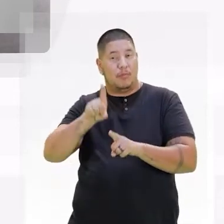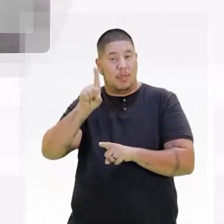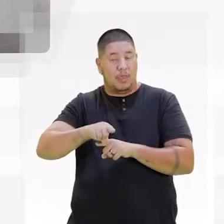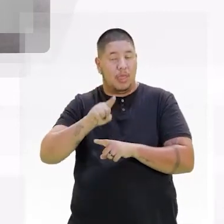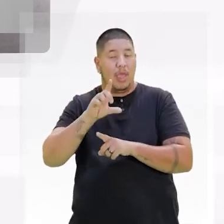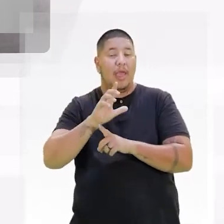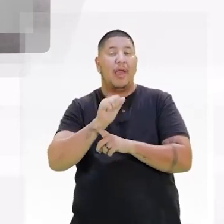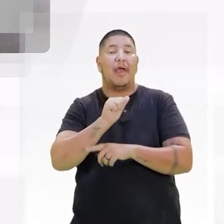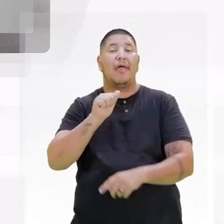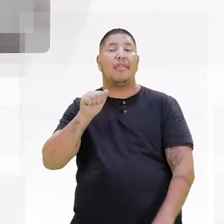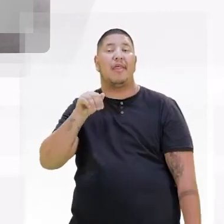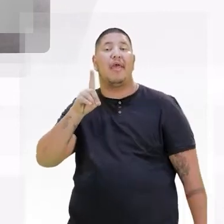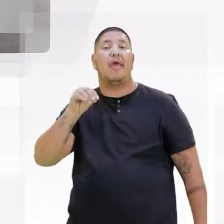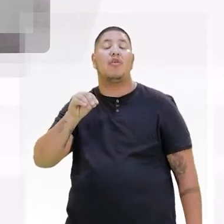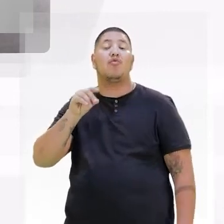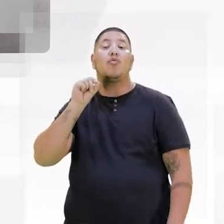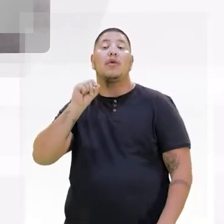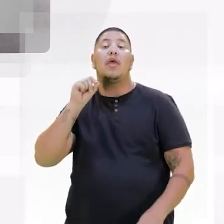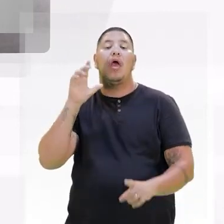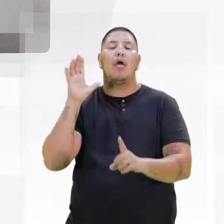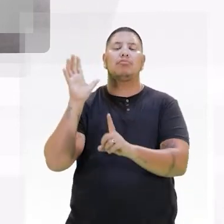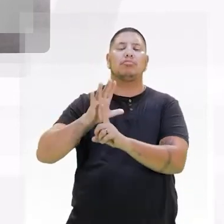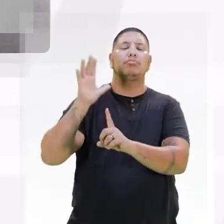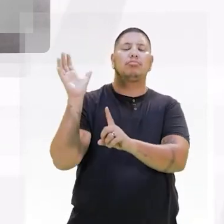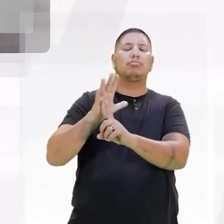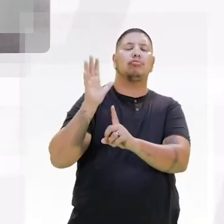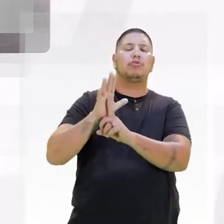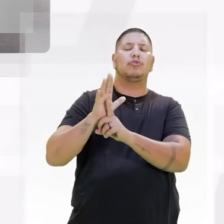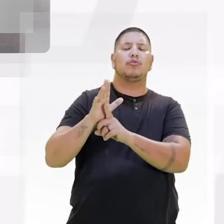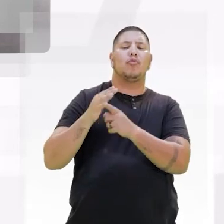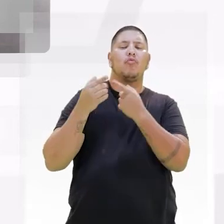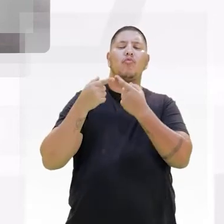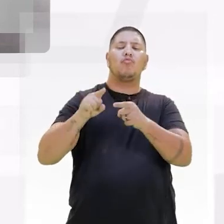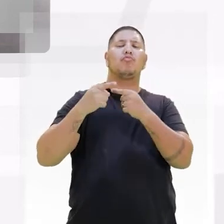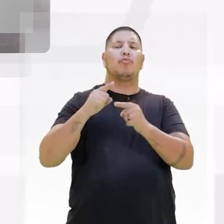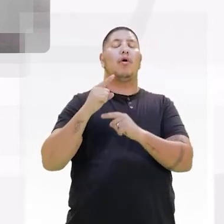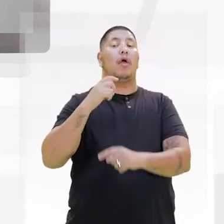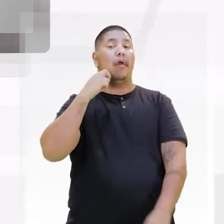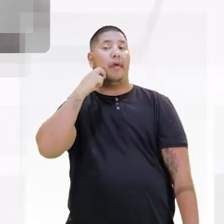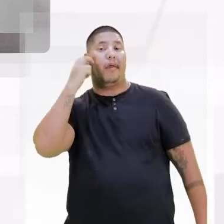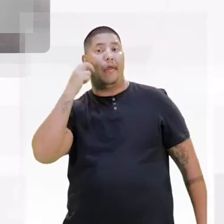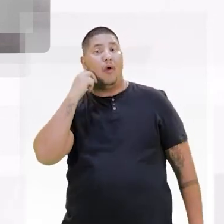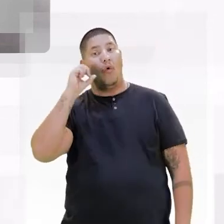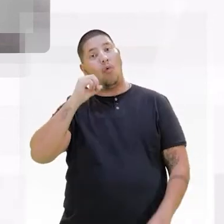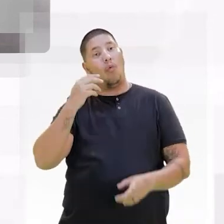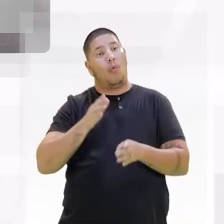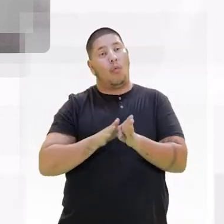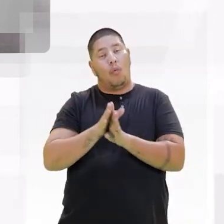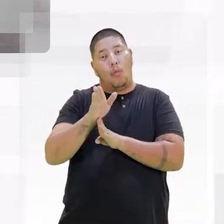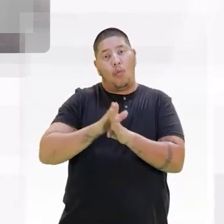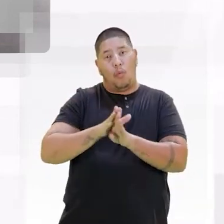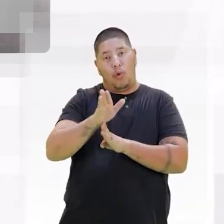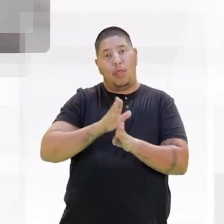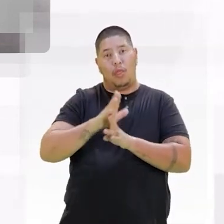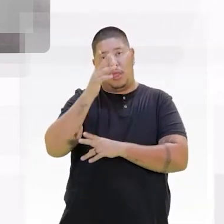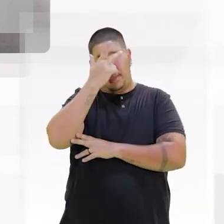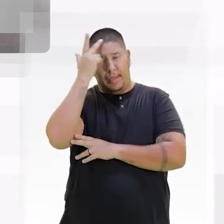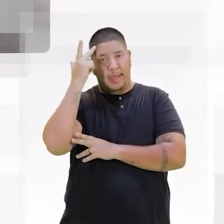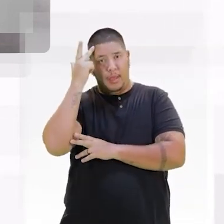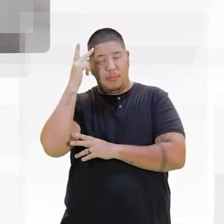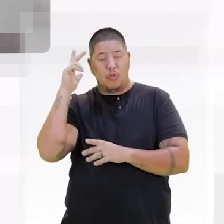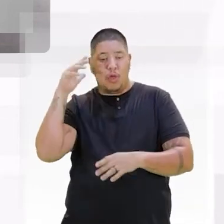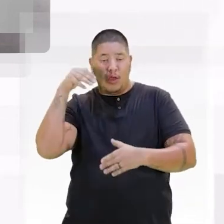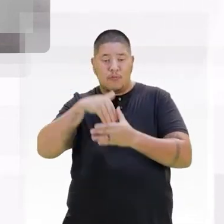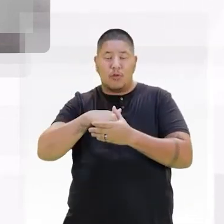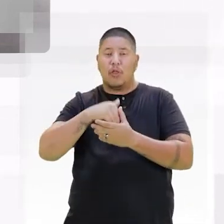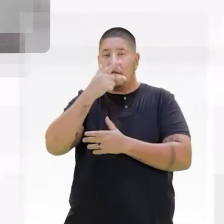assédio eleitoral a conduta de ameaçar, constranger ou orientar a pessoa a